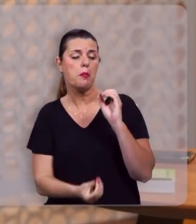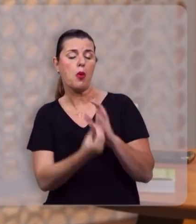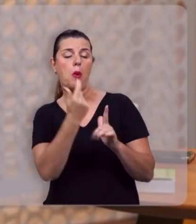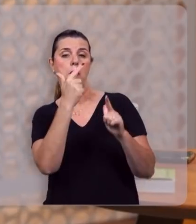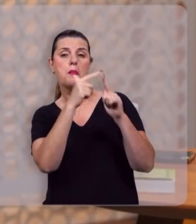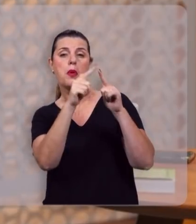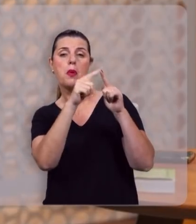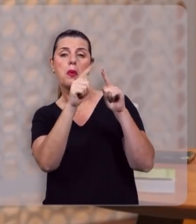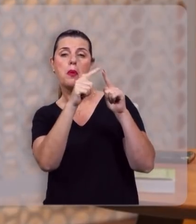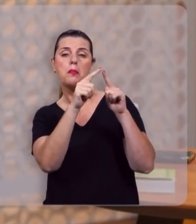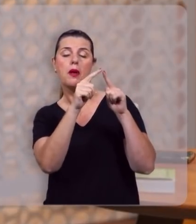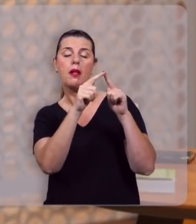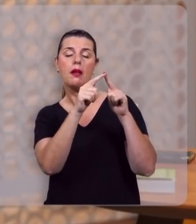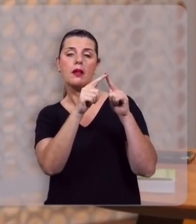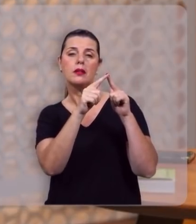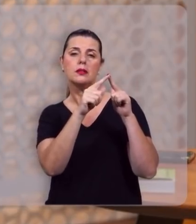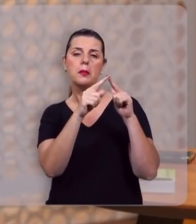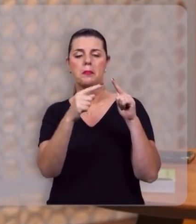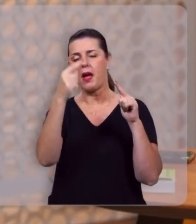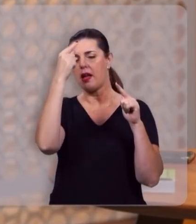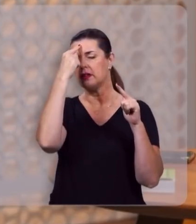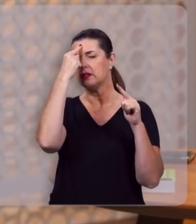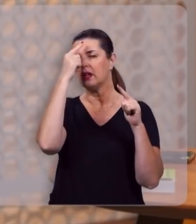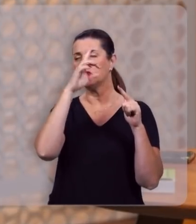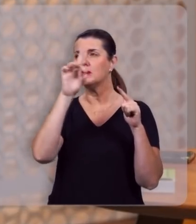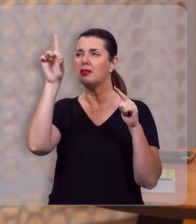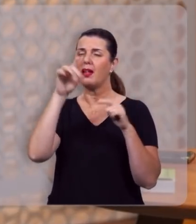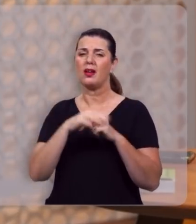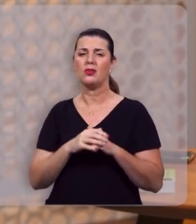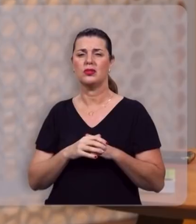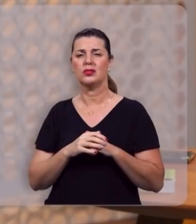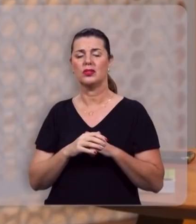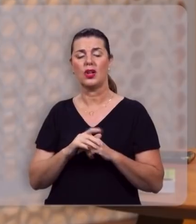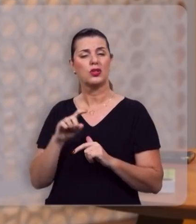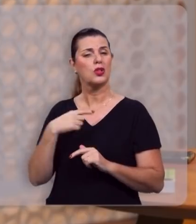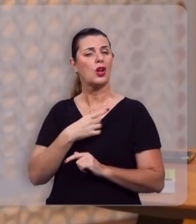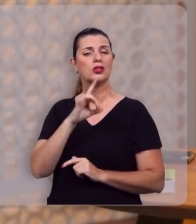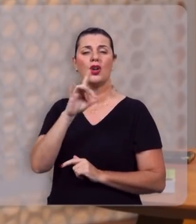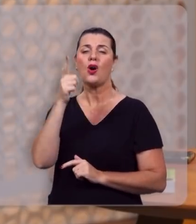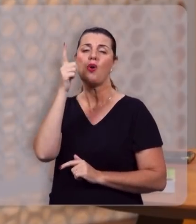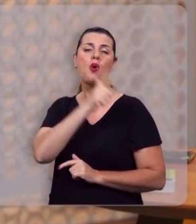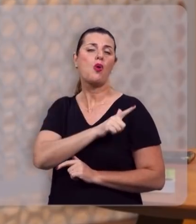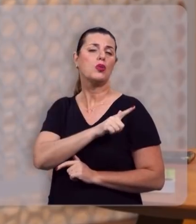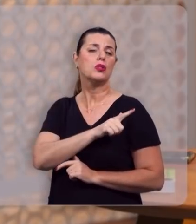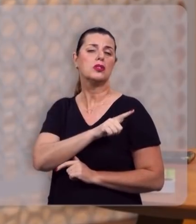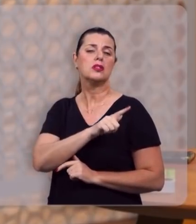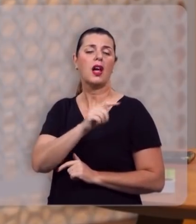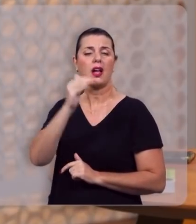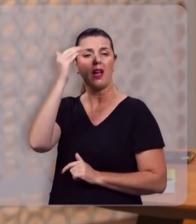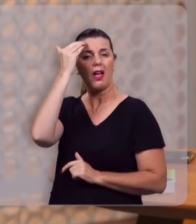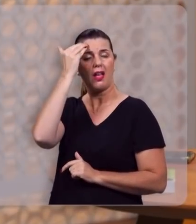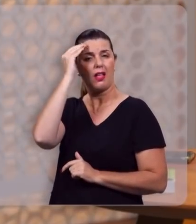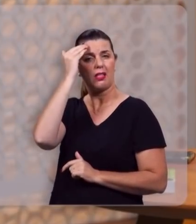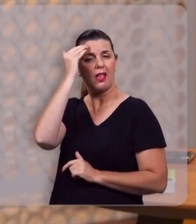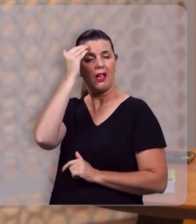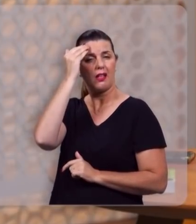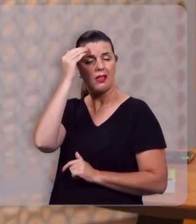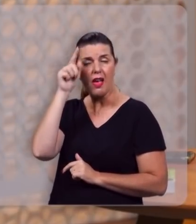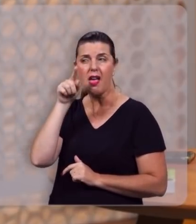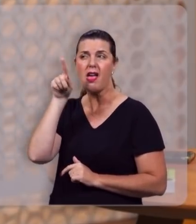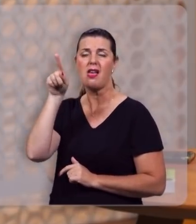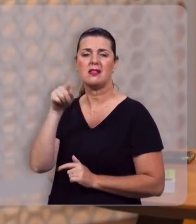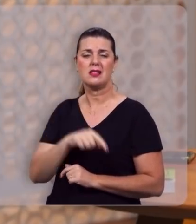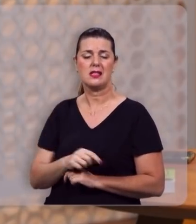ao nosso redor, a partir do caráter de Deus. E nós só vamos conseguir compreender